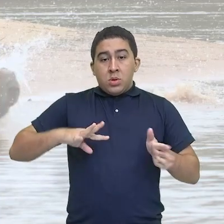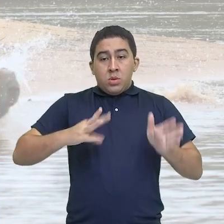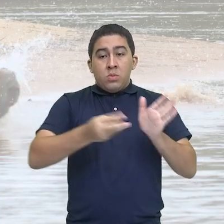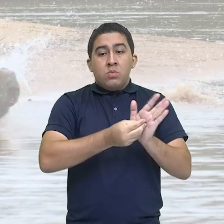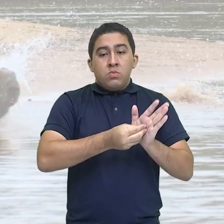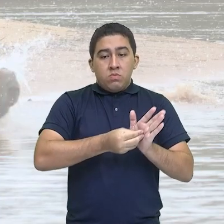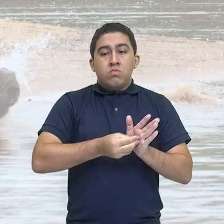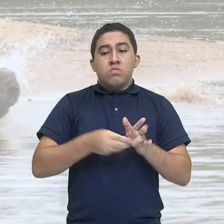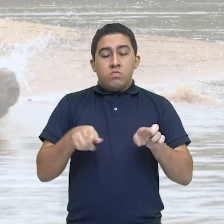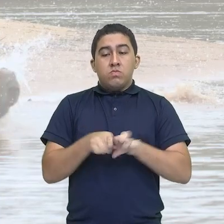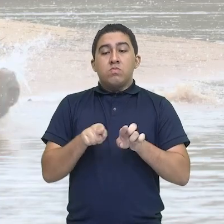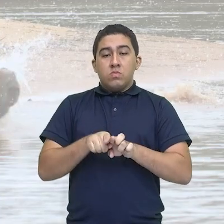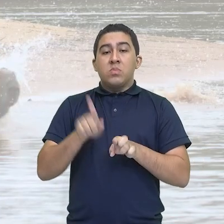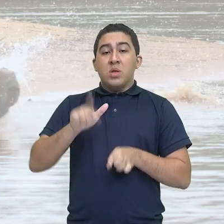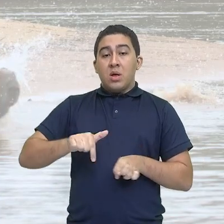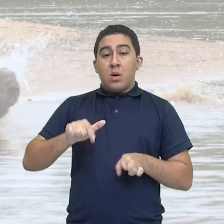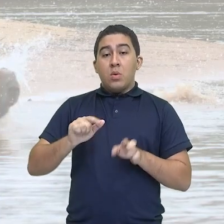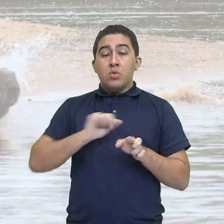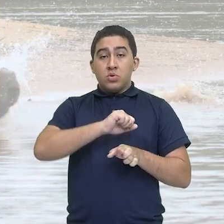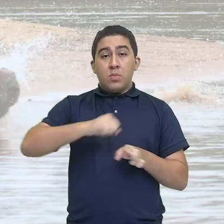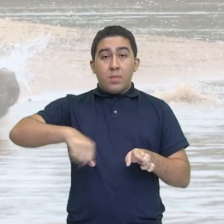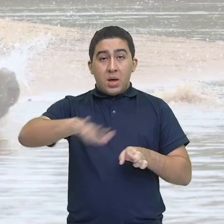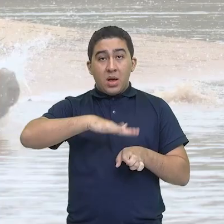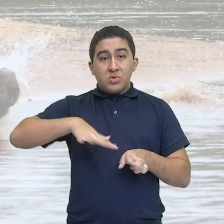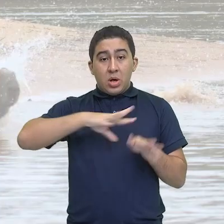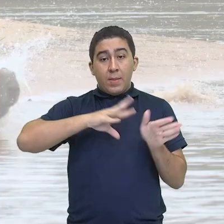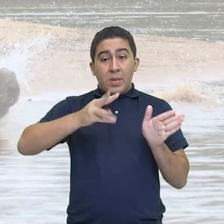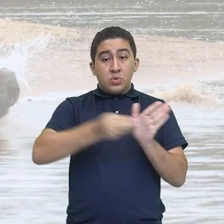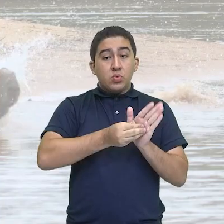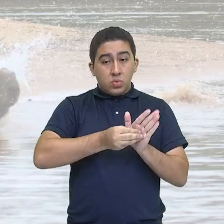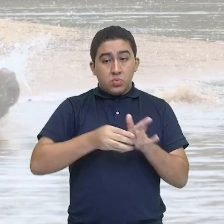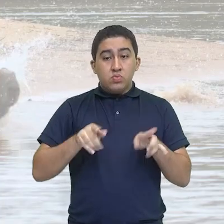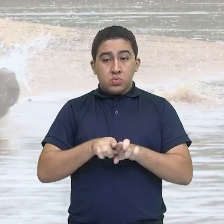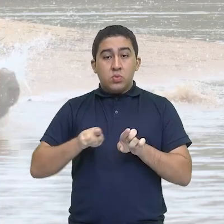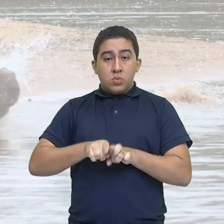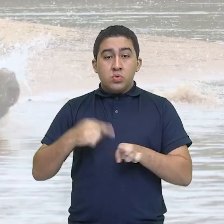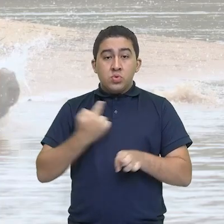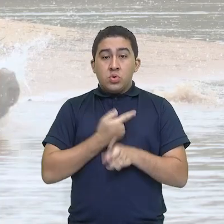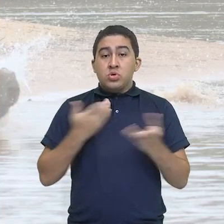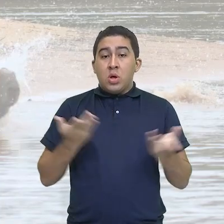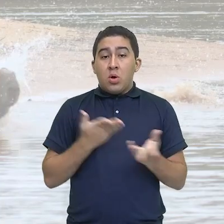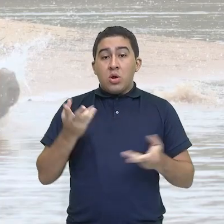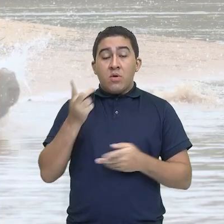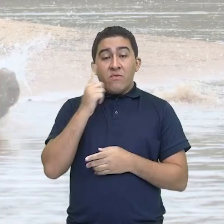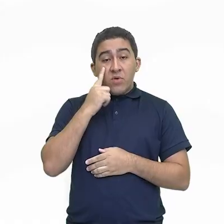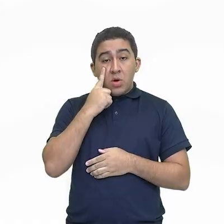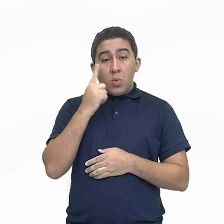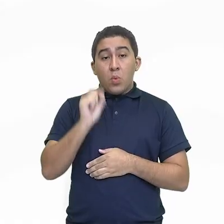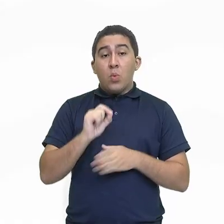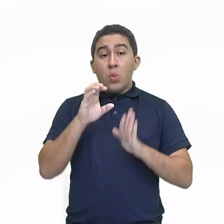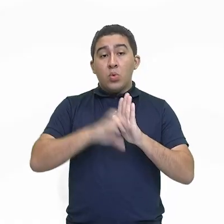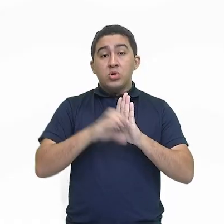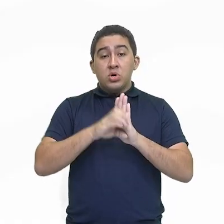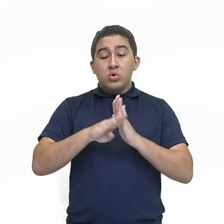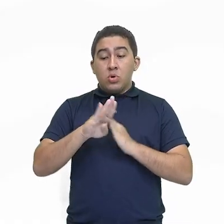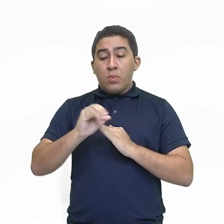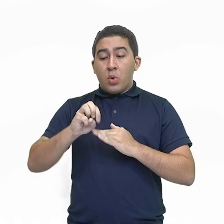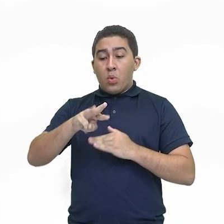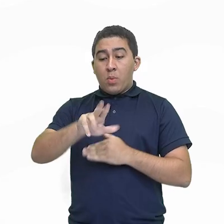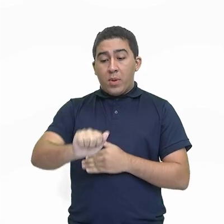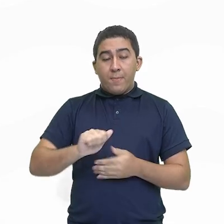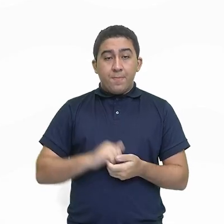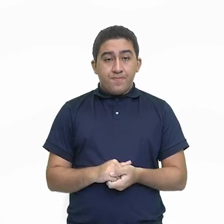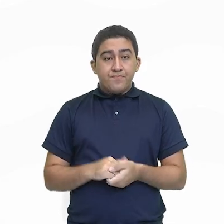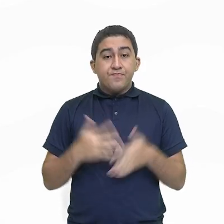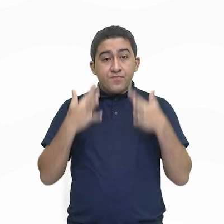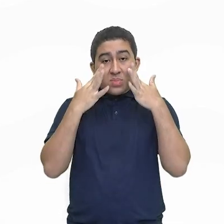amazônico, no bioma Amazônia, né? E nós vamos agora ver o conceito de bioma. Veja aí que